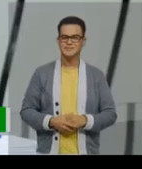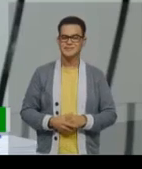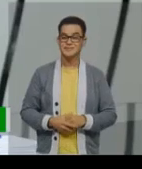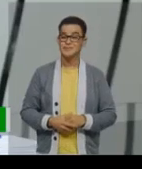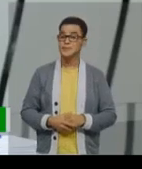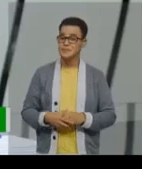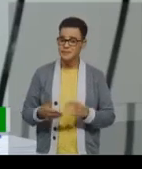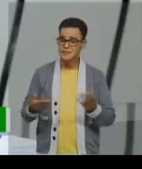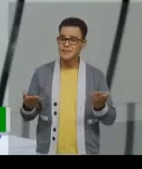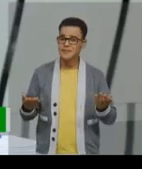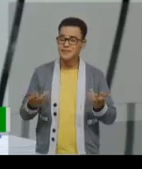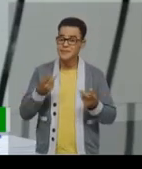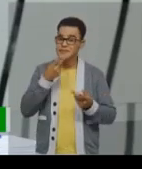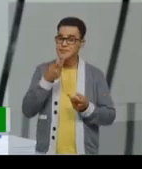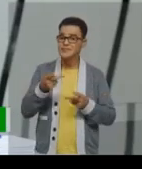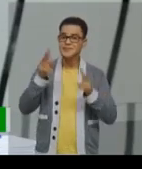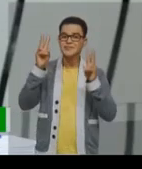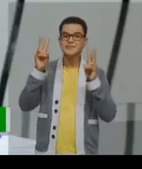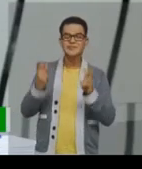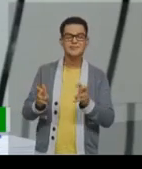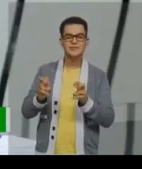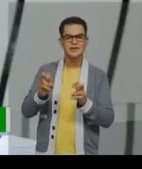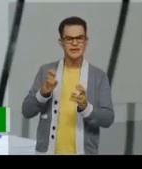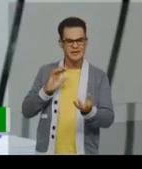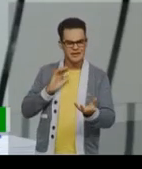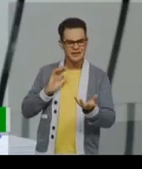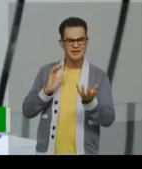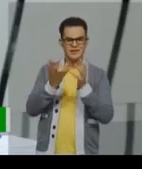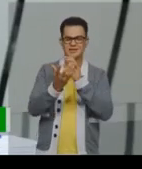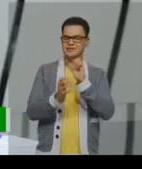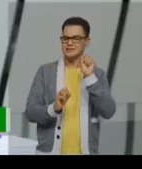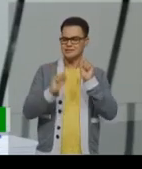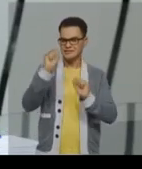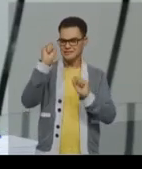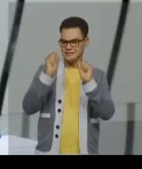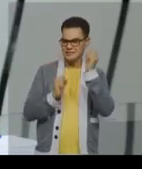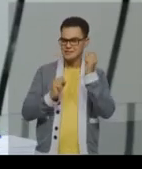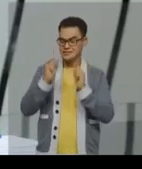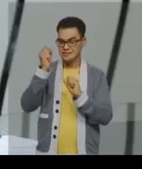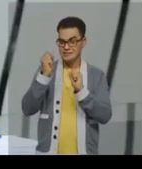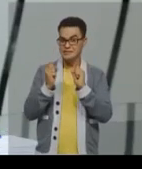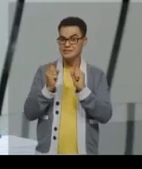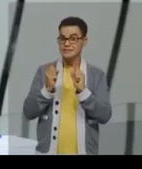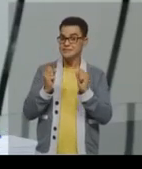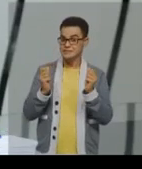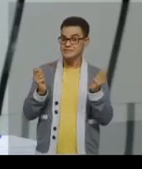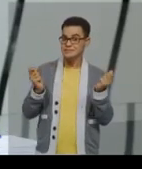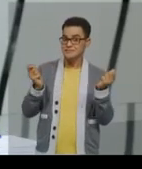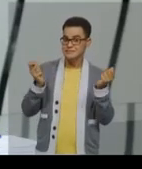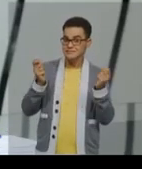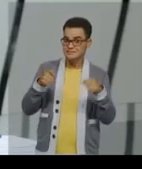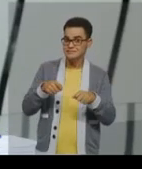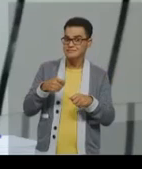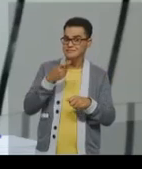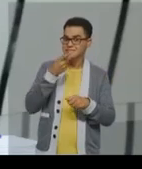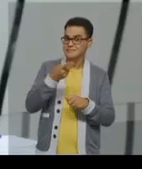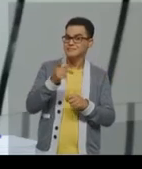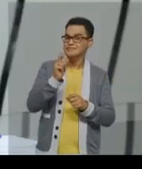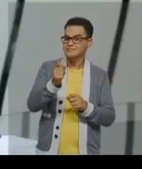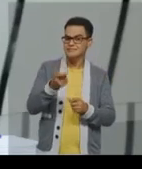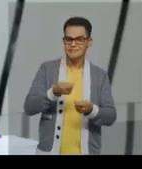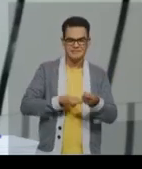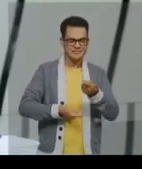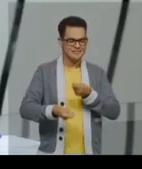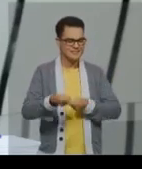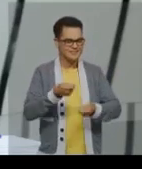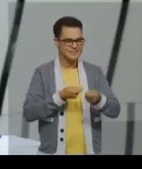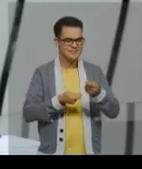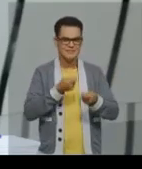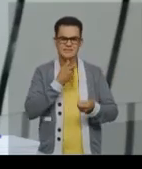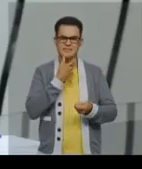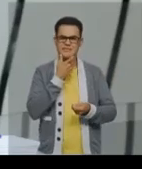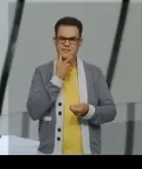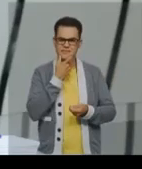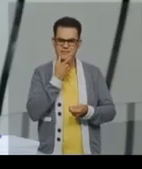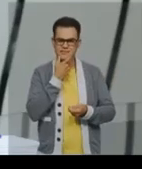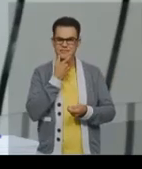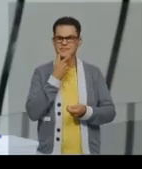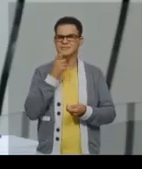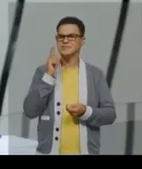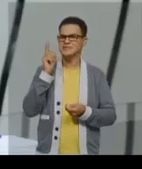falar da Revolução Industrial, se a gente fala do momento inicial, a gente pode dizer que a economia da Inglaterra, ela estava